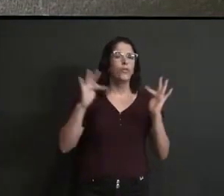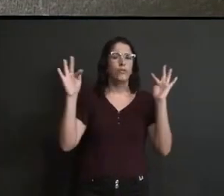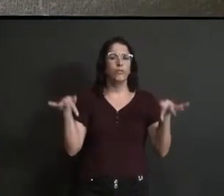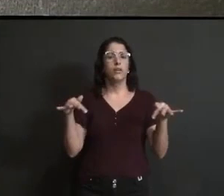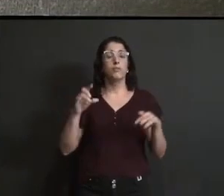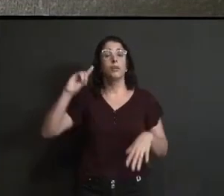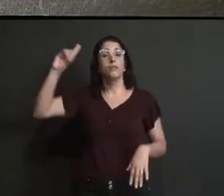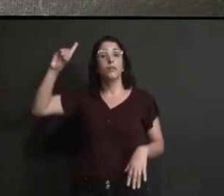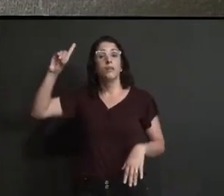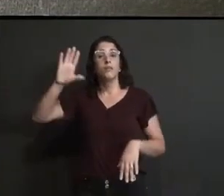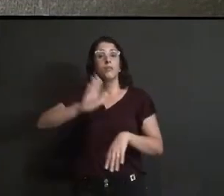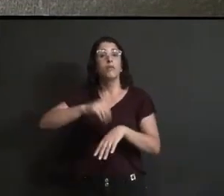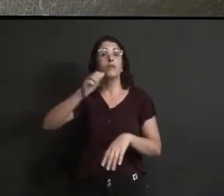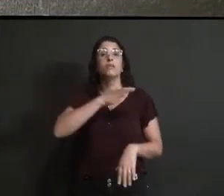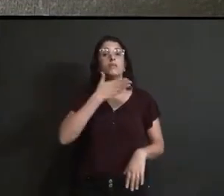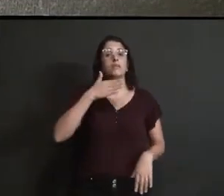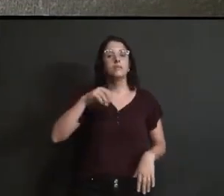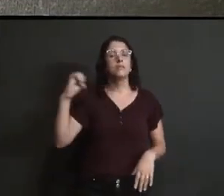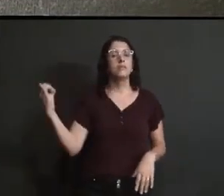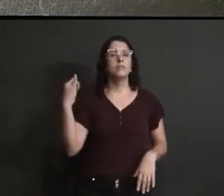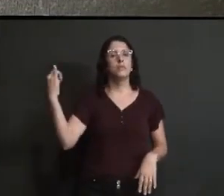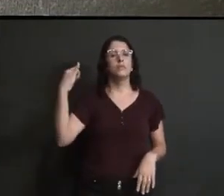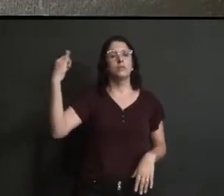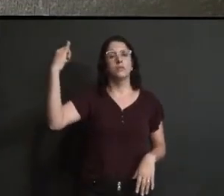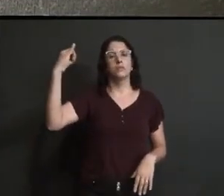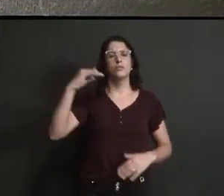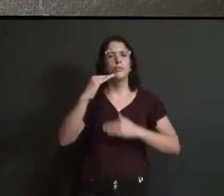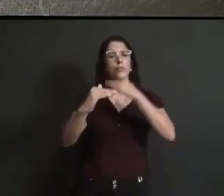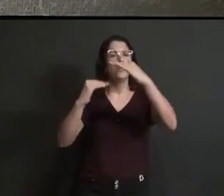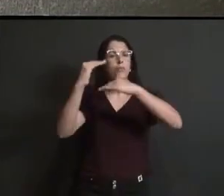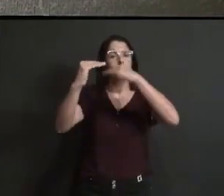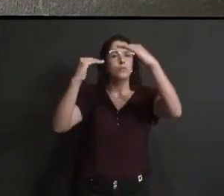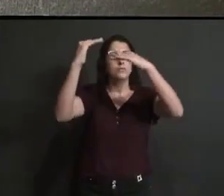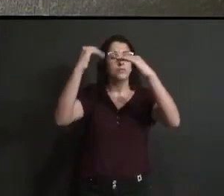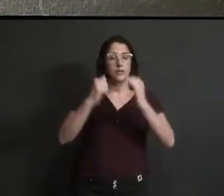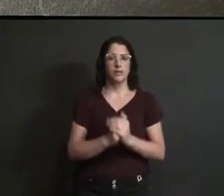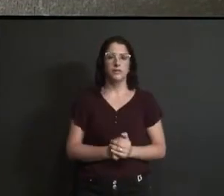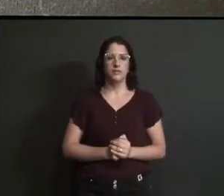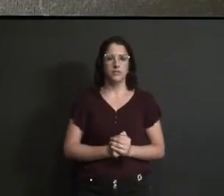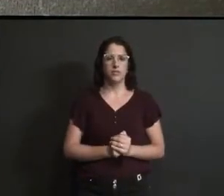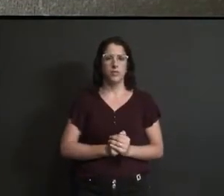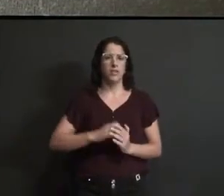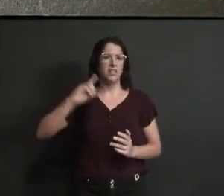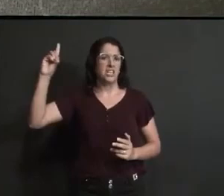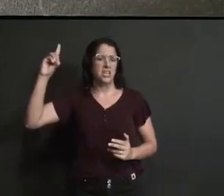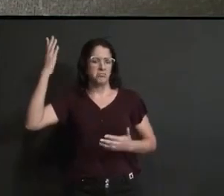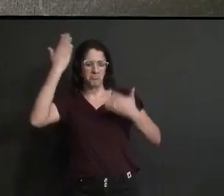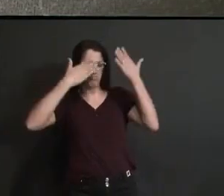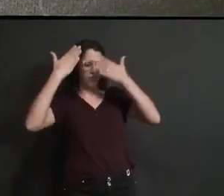Deus é mais importante o processo do que o resultado final.